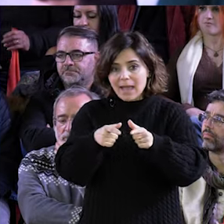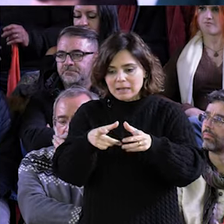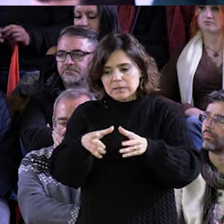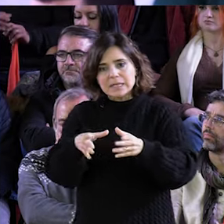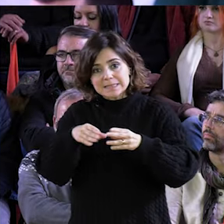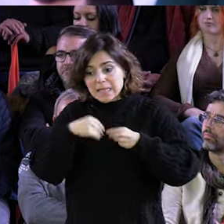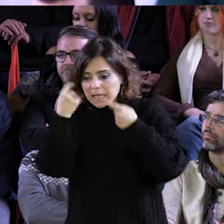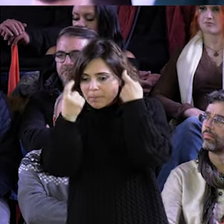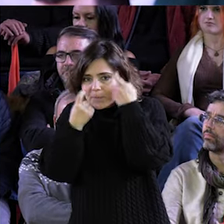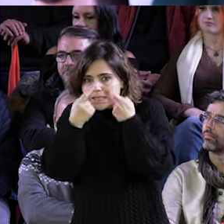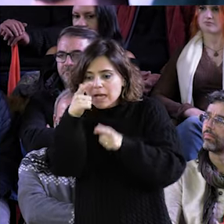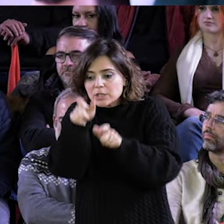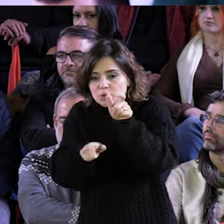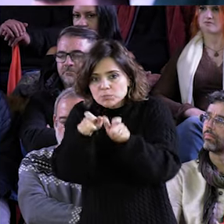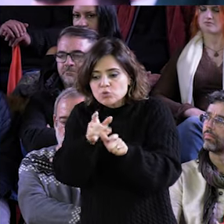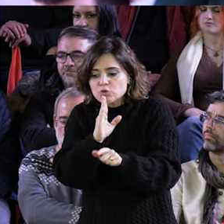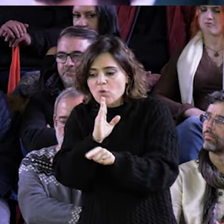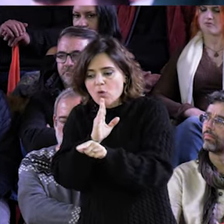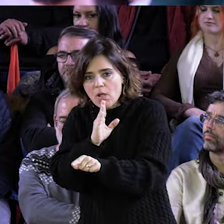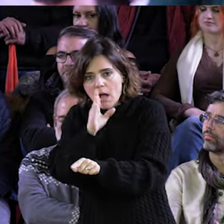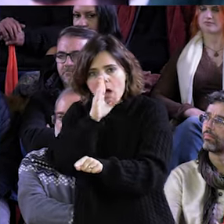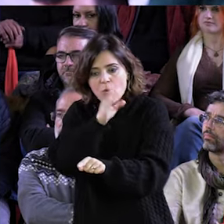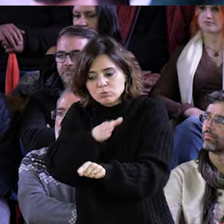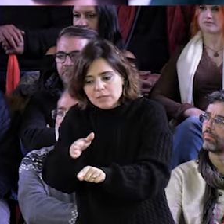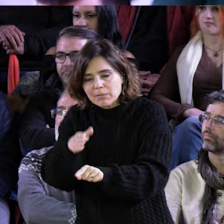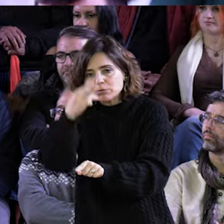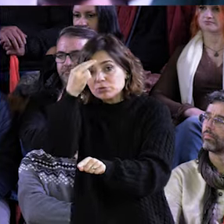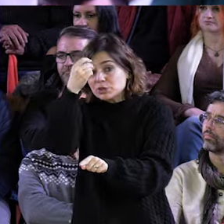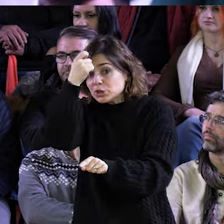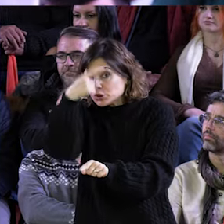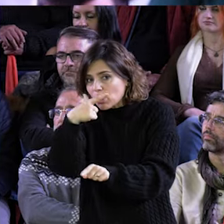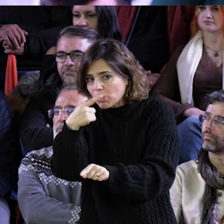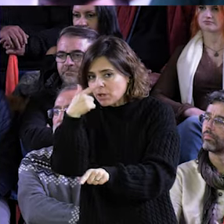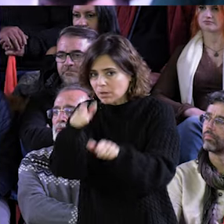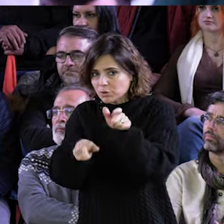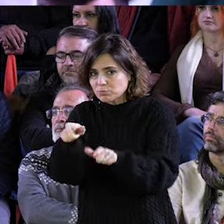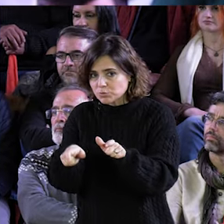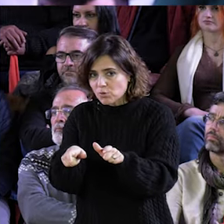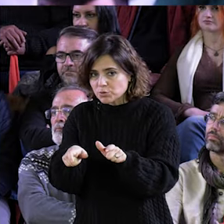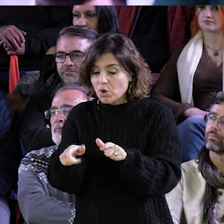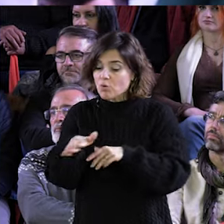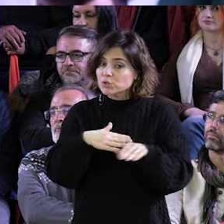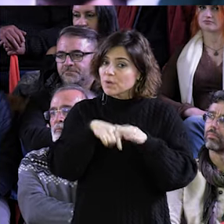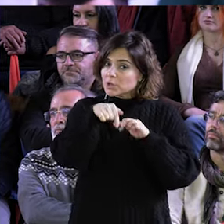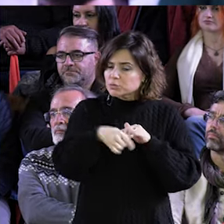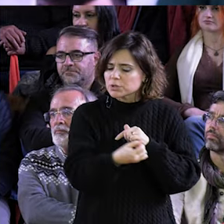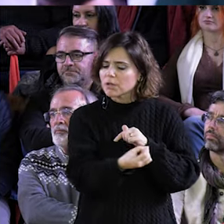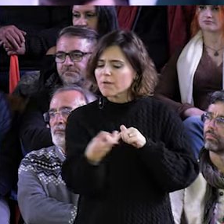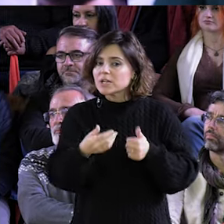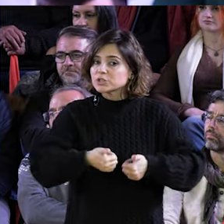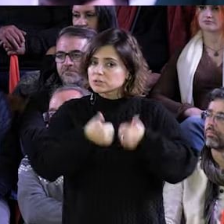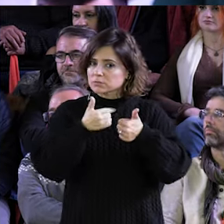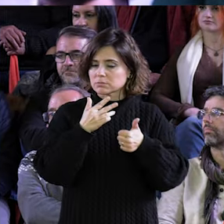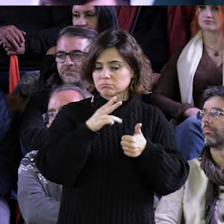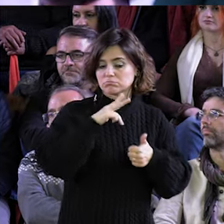vivem, os seus hábitos, as suas histórias. O que se faz hoje em tantas cidades do país e que se faz também aqui muito no